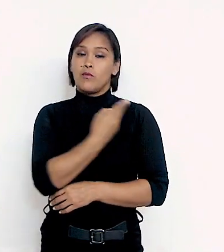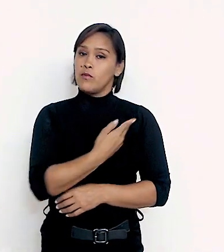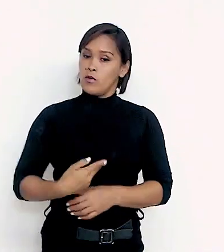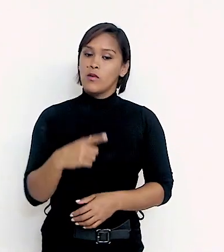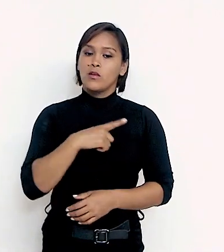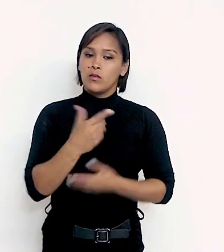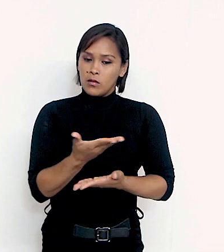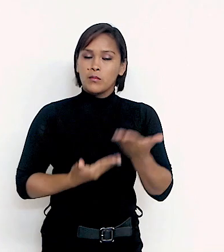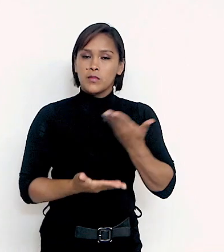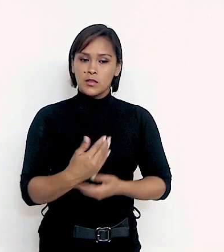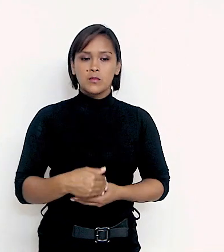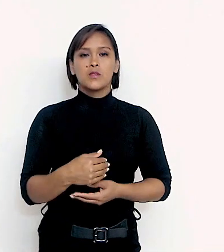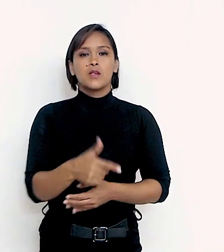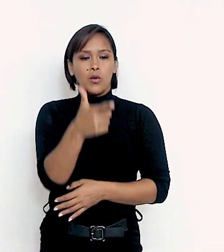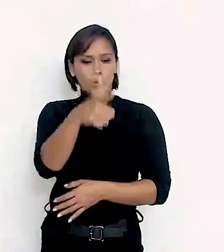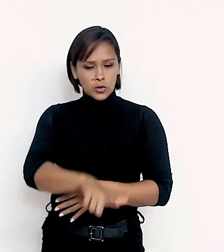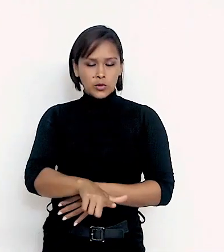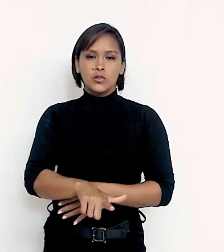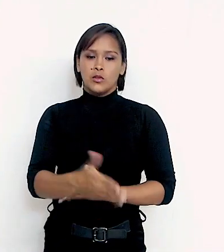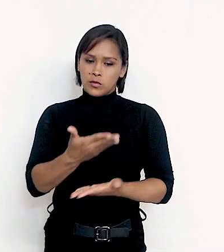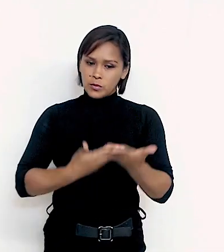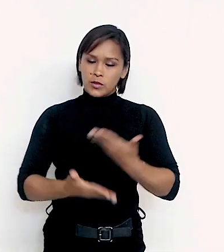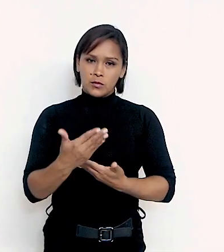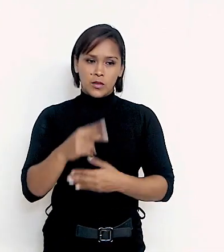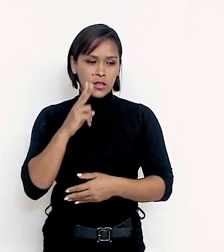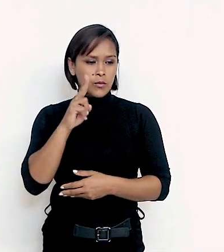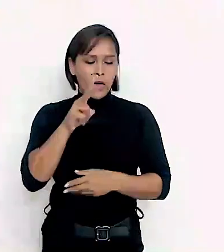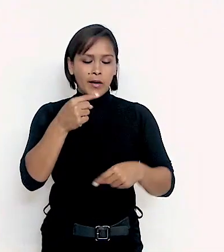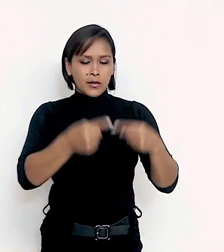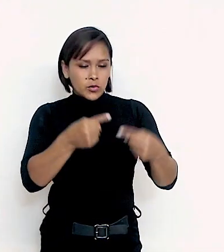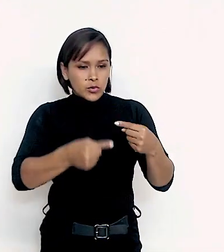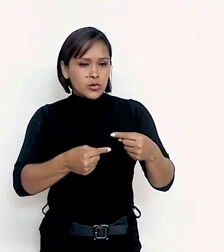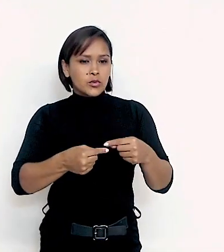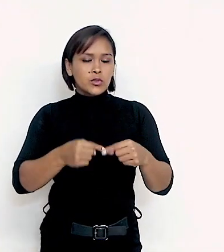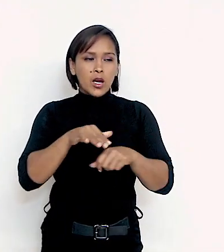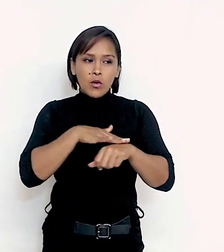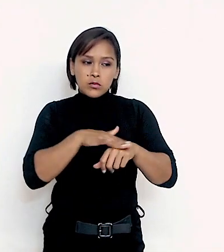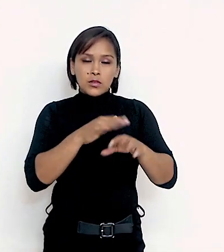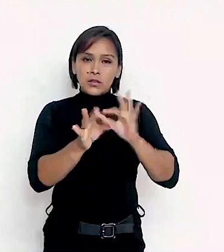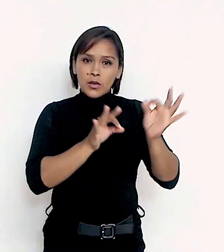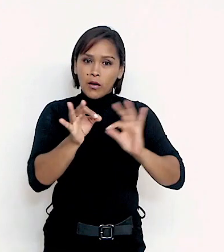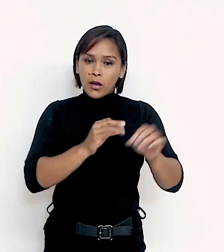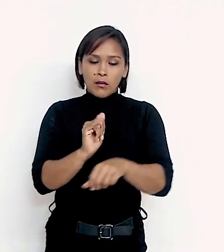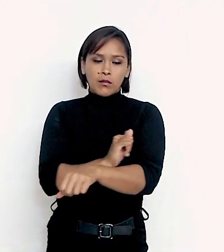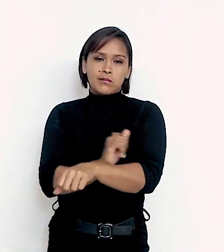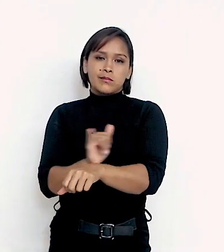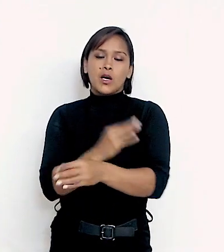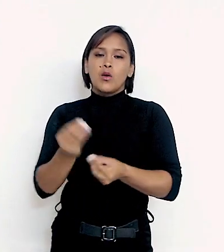e também terá dessa vez na gente ainda tá vendo discutindo de que maneira que a gente